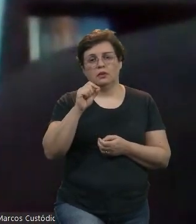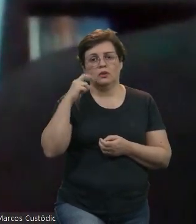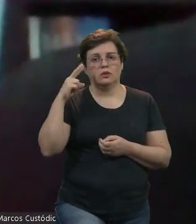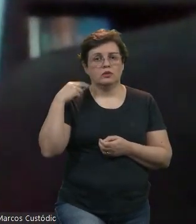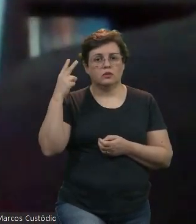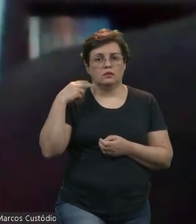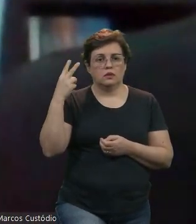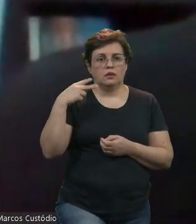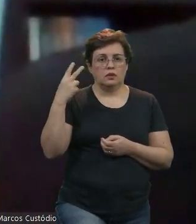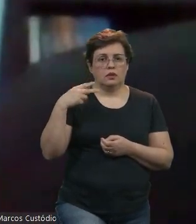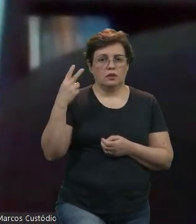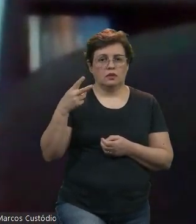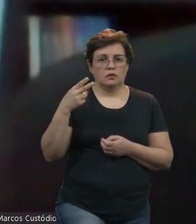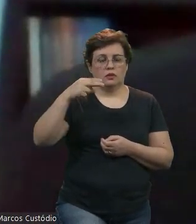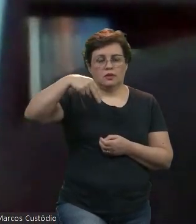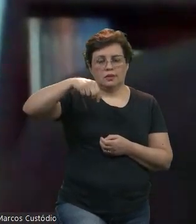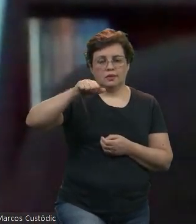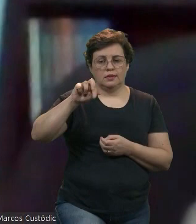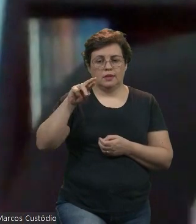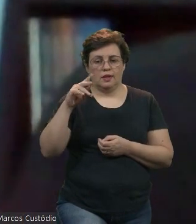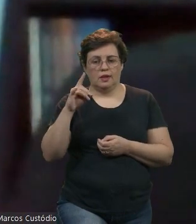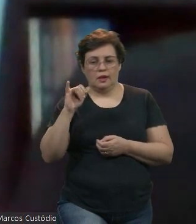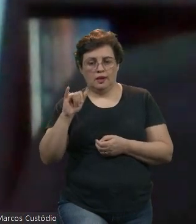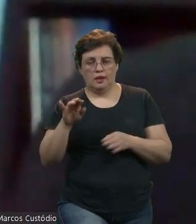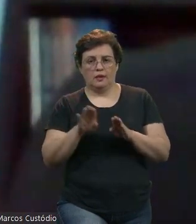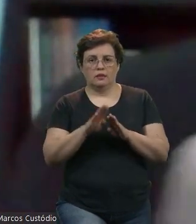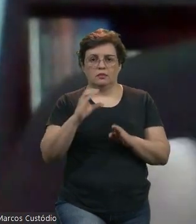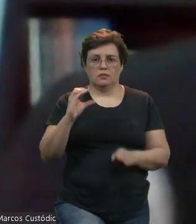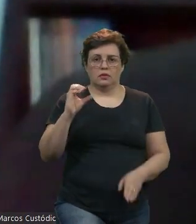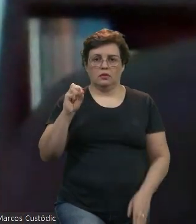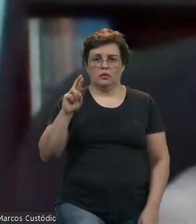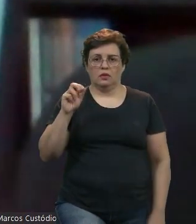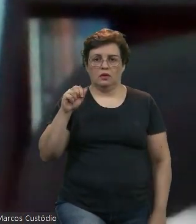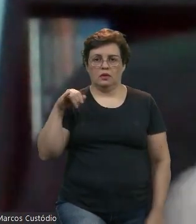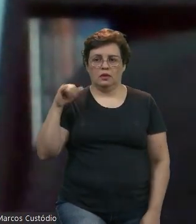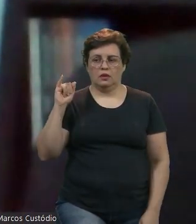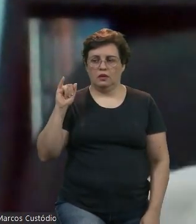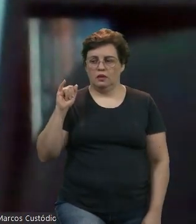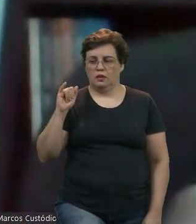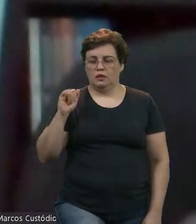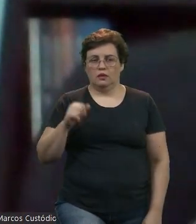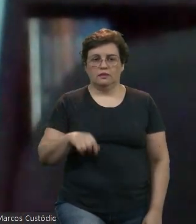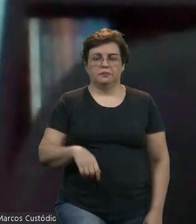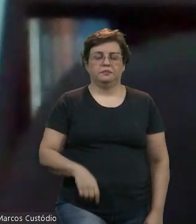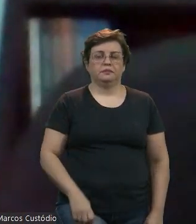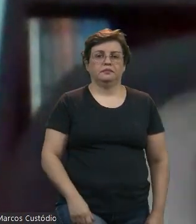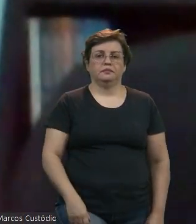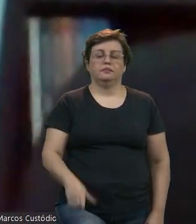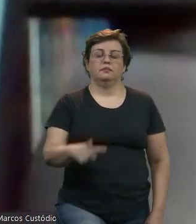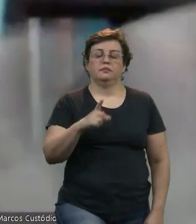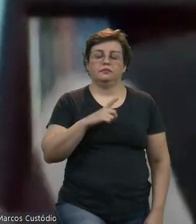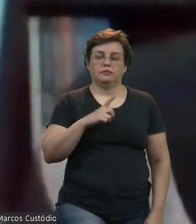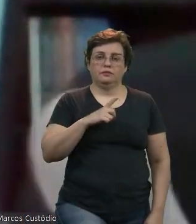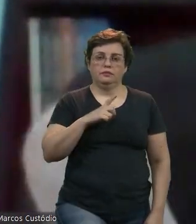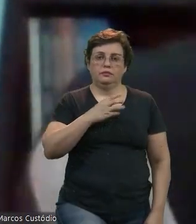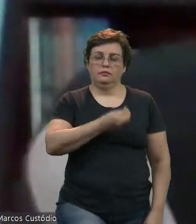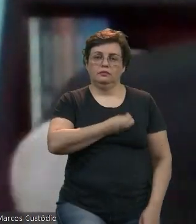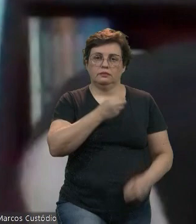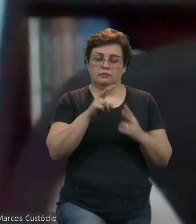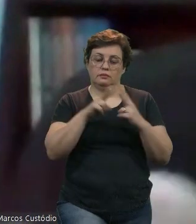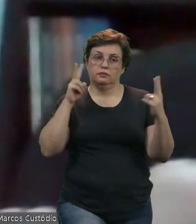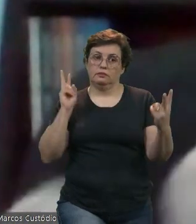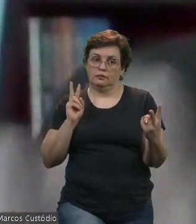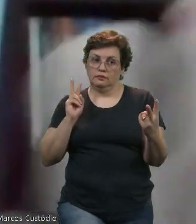Nardi, Luiz Eduardo Nardi, professor Mário Coraini terão garantido os seus acessos pela internet, participarão